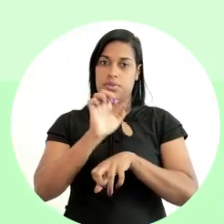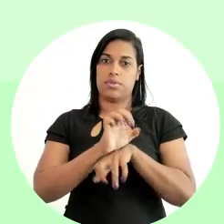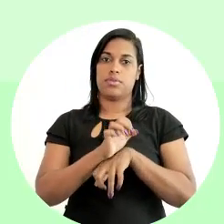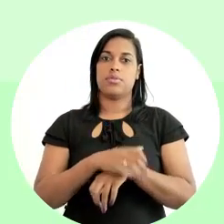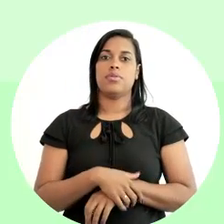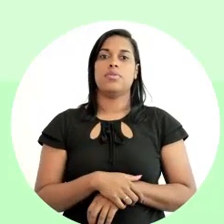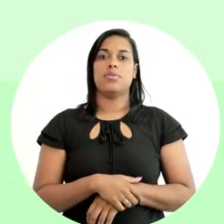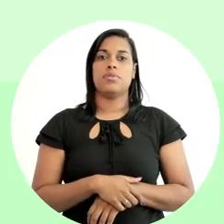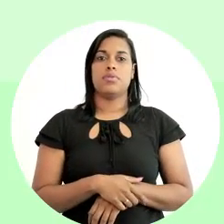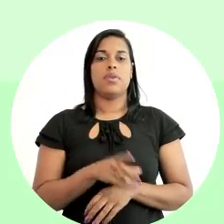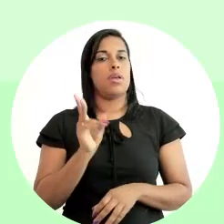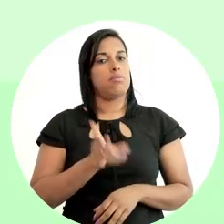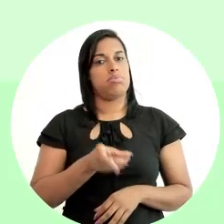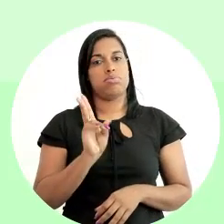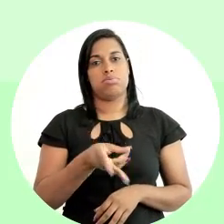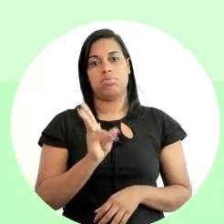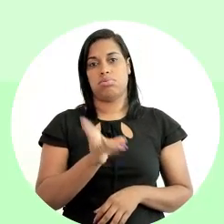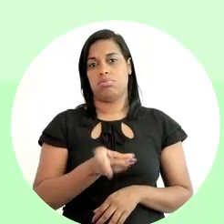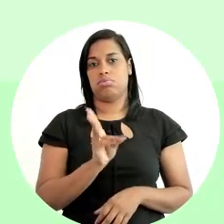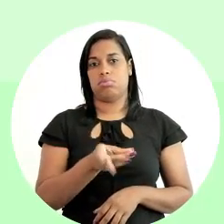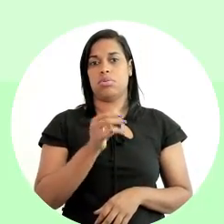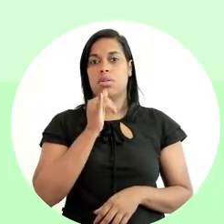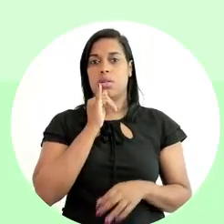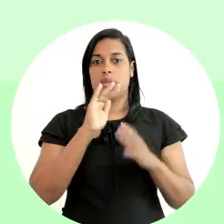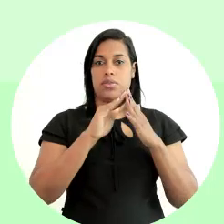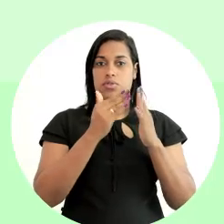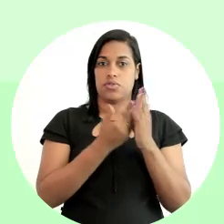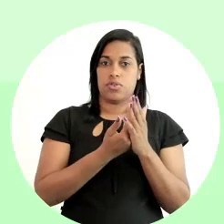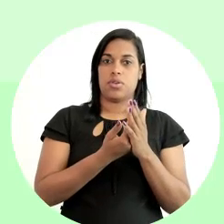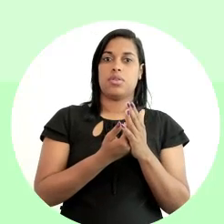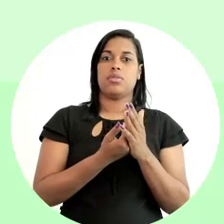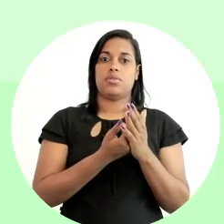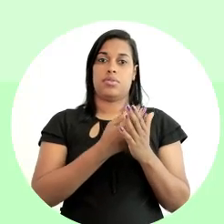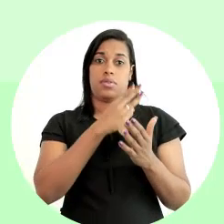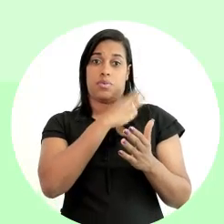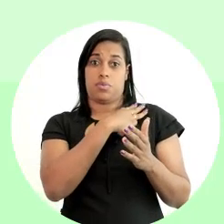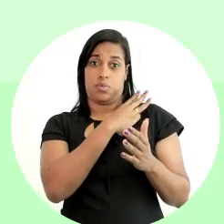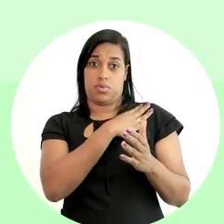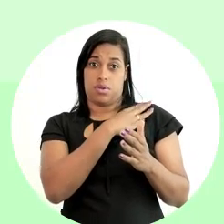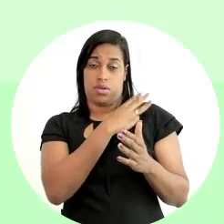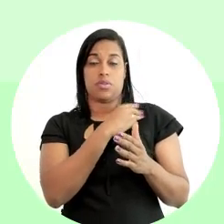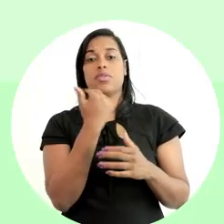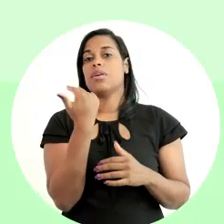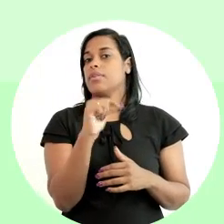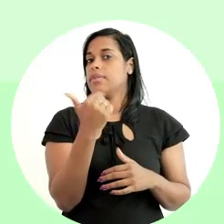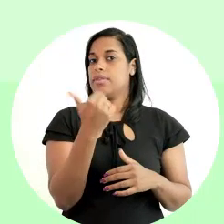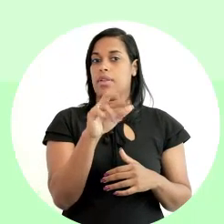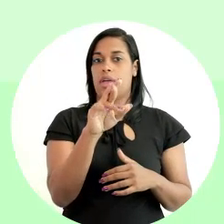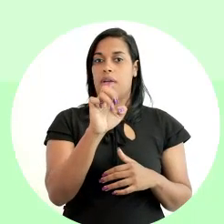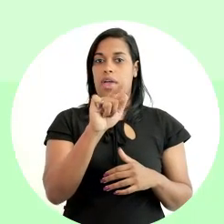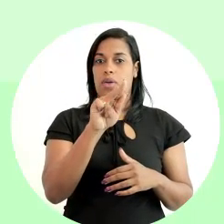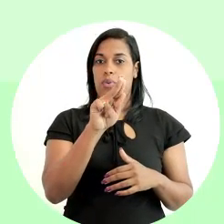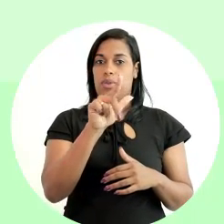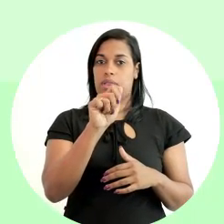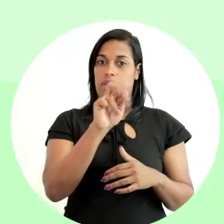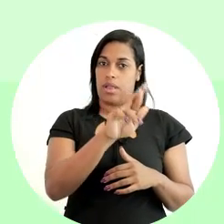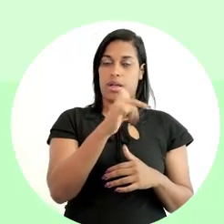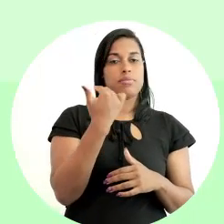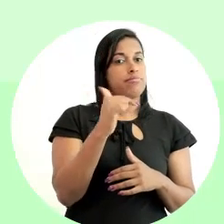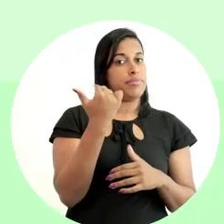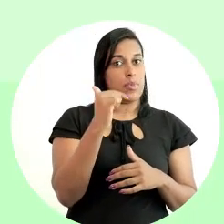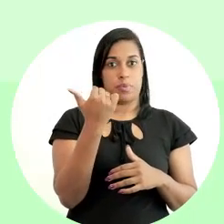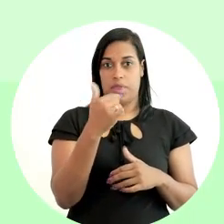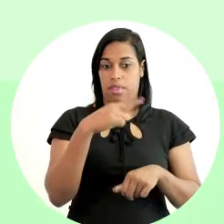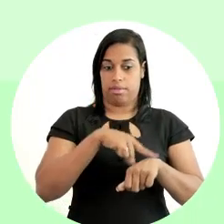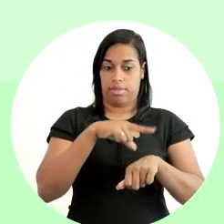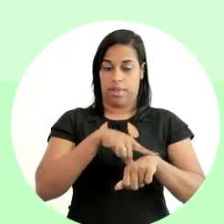que se denomina da seguinte forma: as escolas regulares, aquelas que não têm o tempo integral,